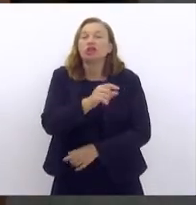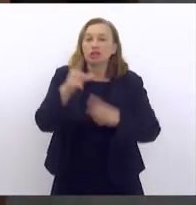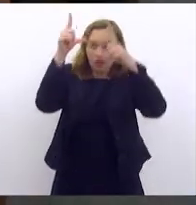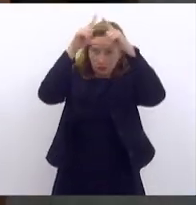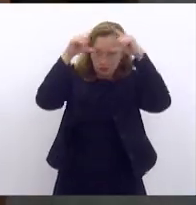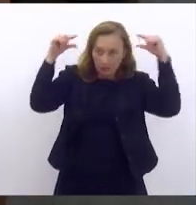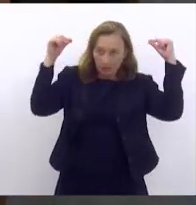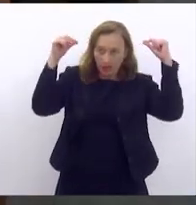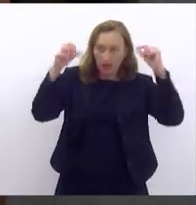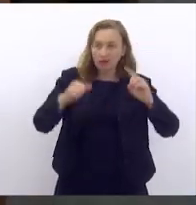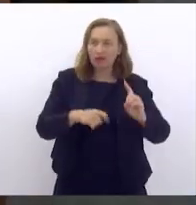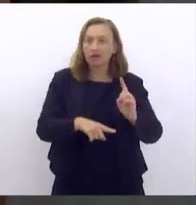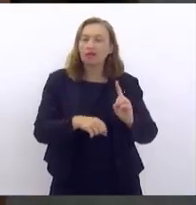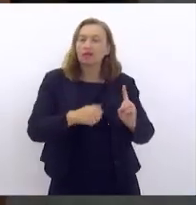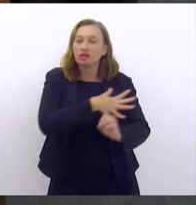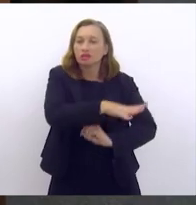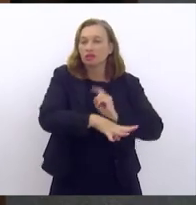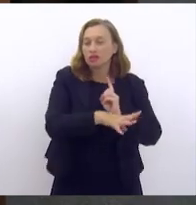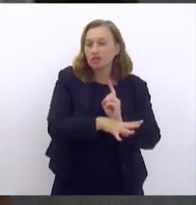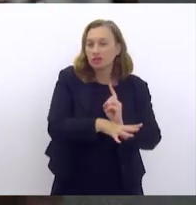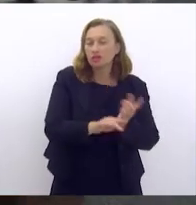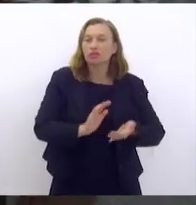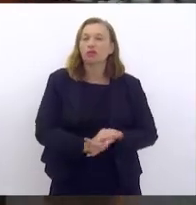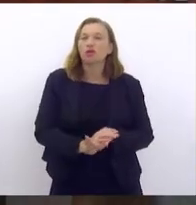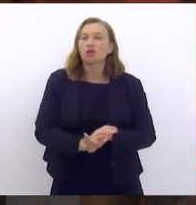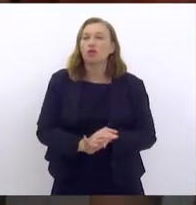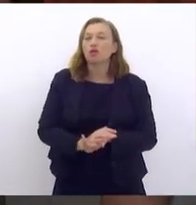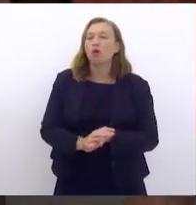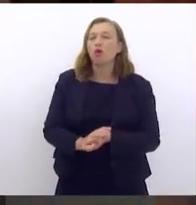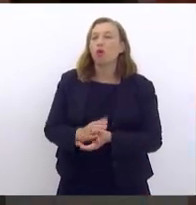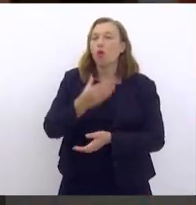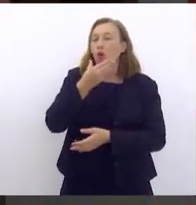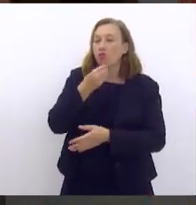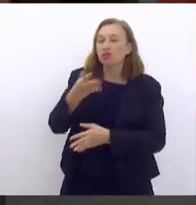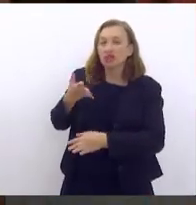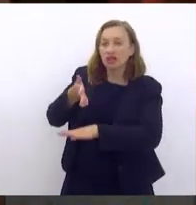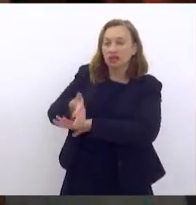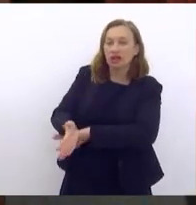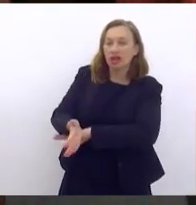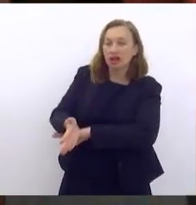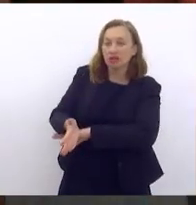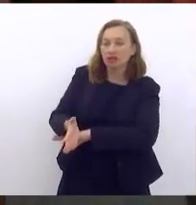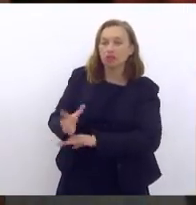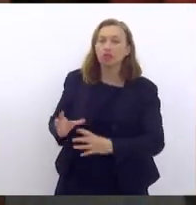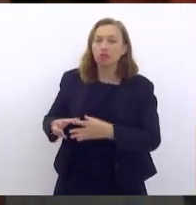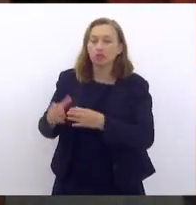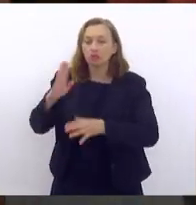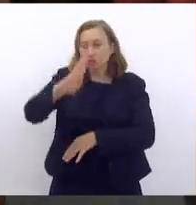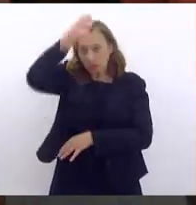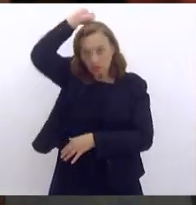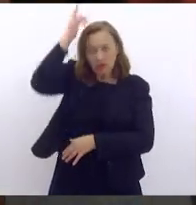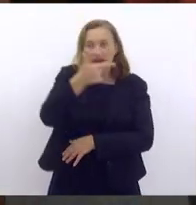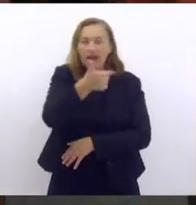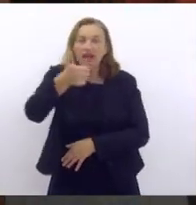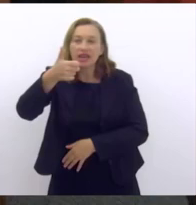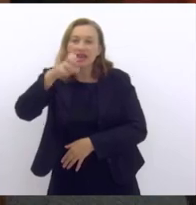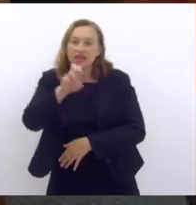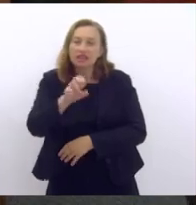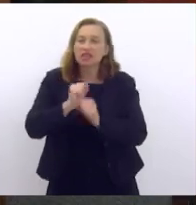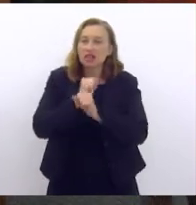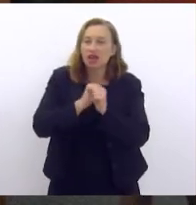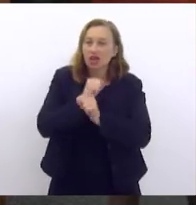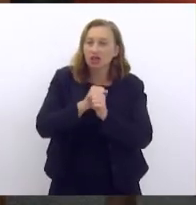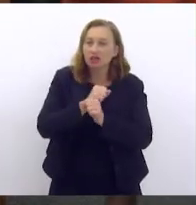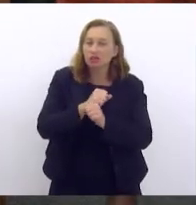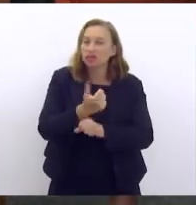assistentes sociais. São bombeiros que entraram na corporação há 15 anos e estão, até agora,